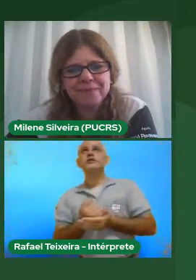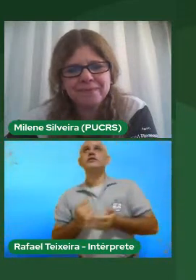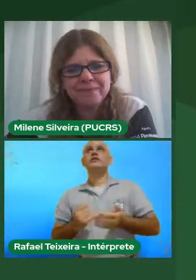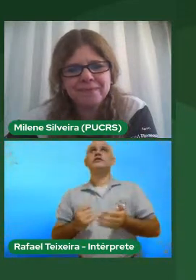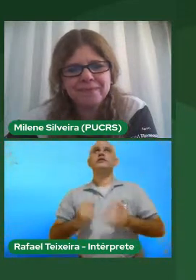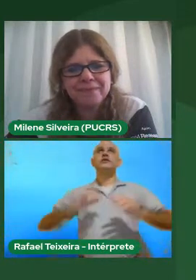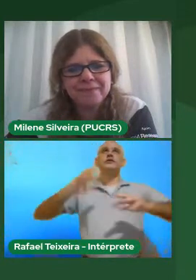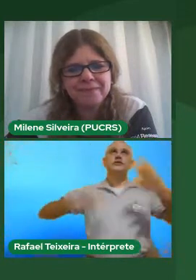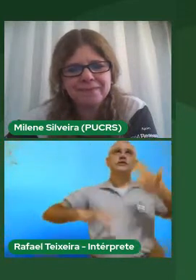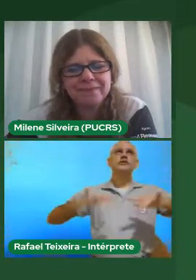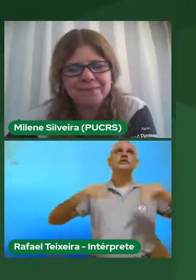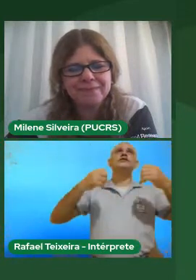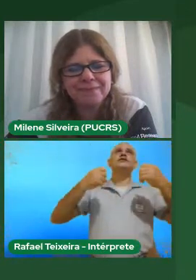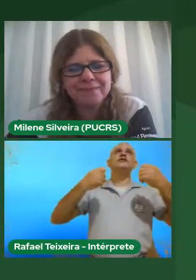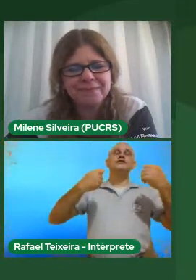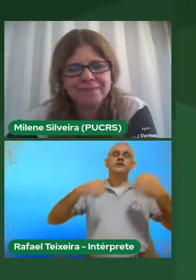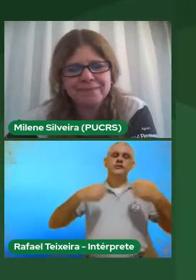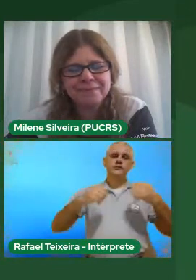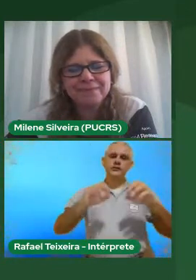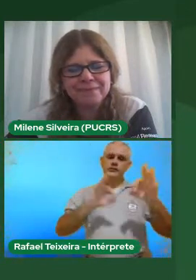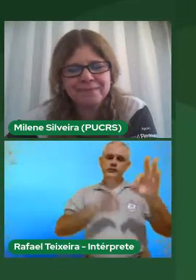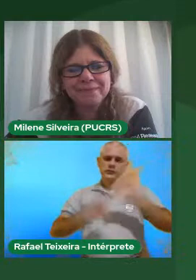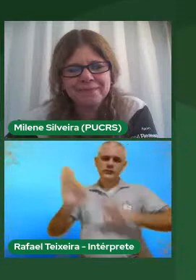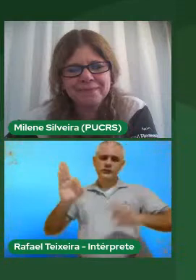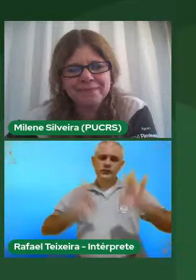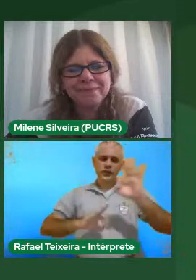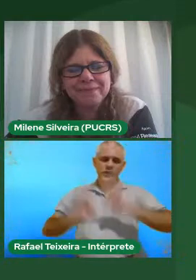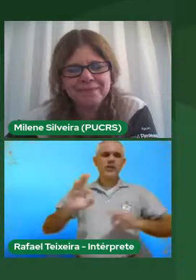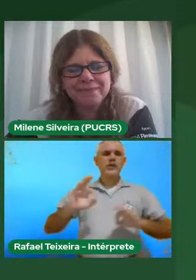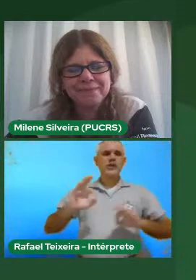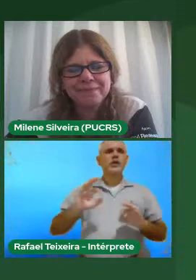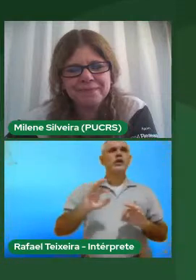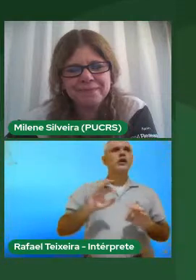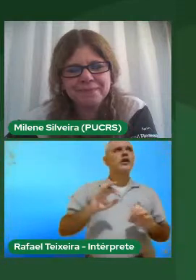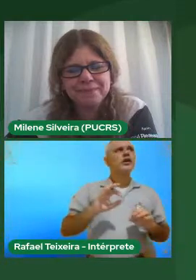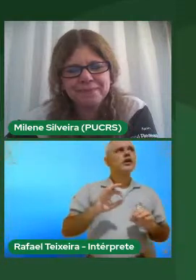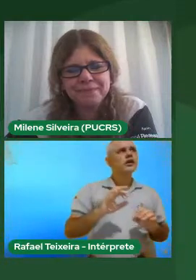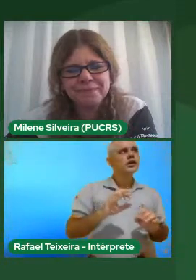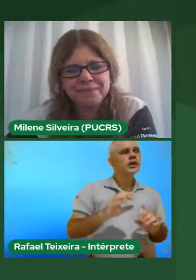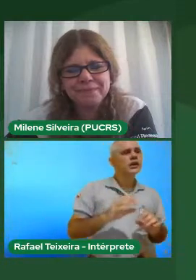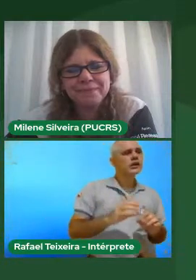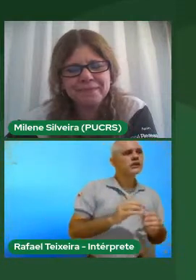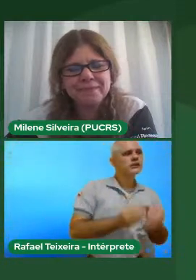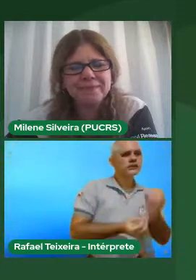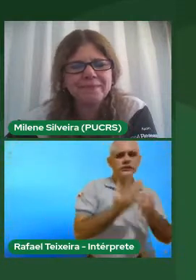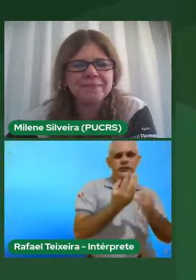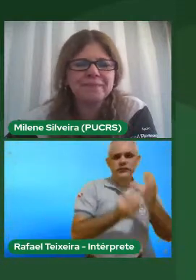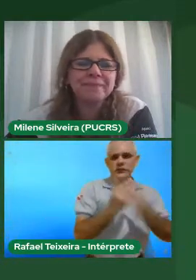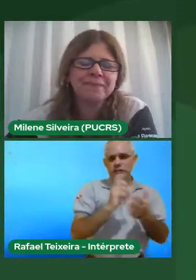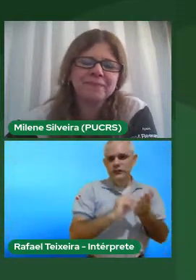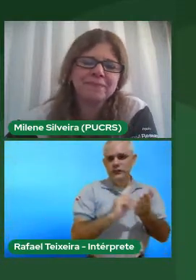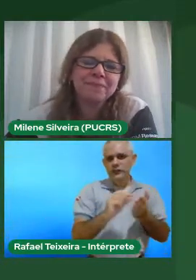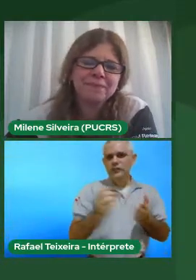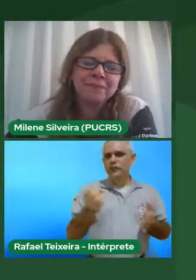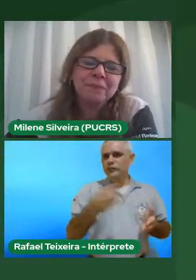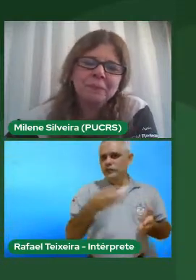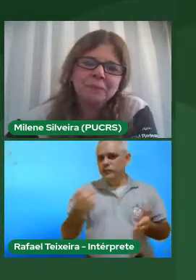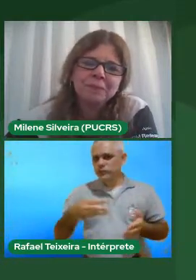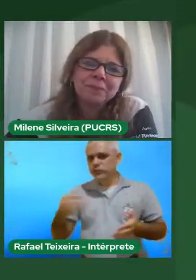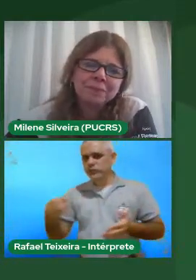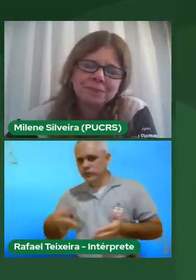novos organizadores e locais para os IHCs, para fortalecer ainda mais a nossa comunidade e aumentar o alcance, né, por todo o